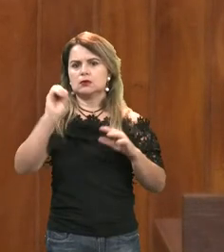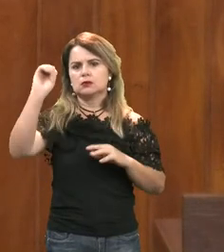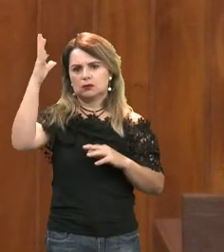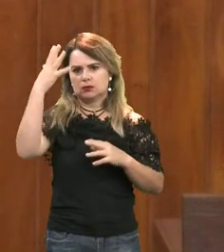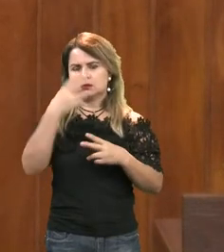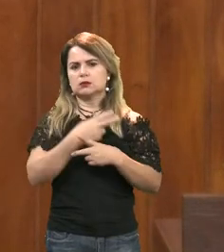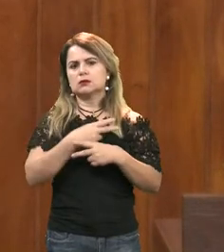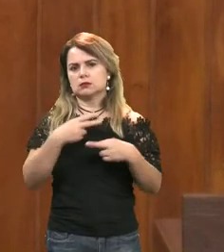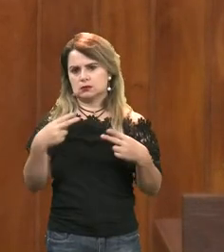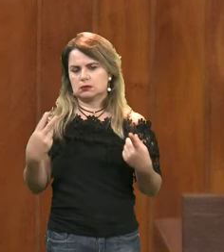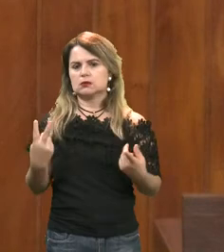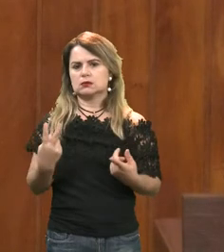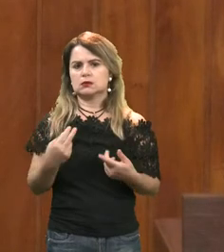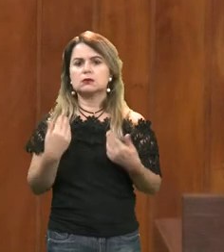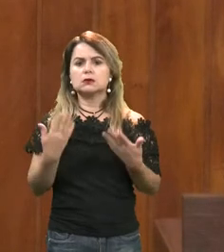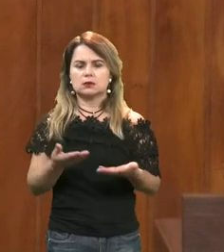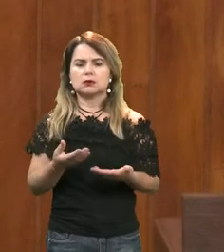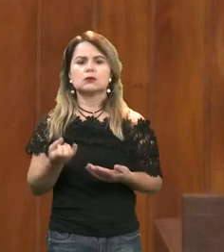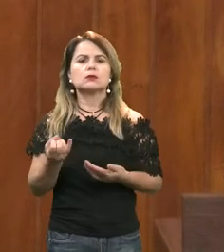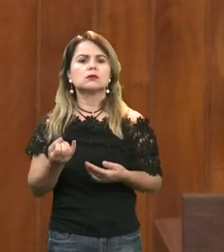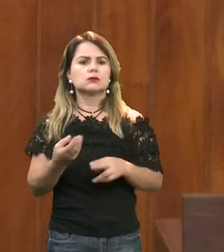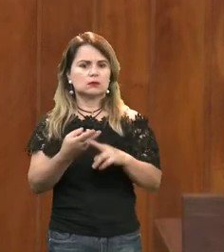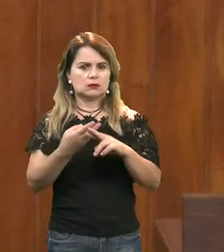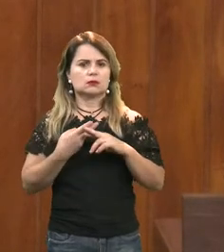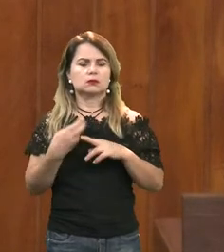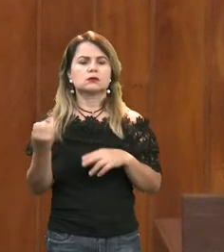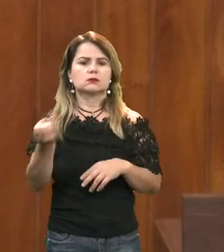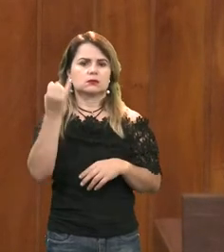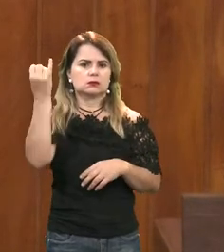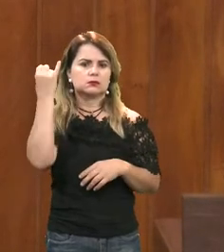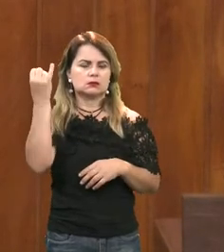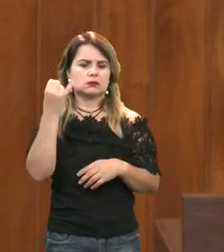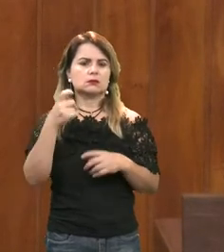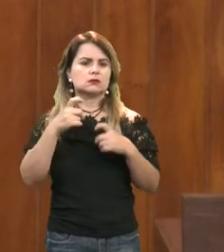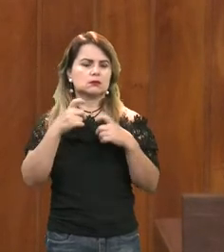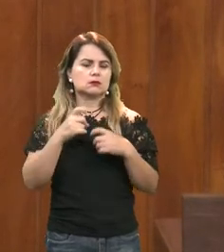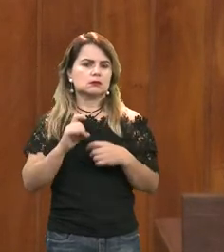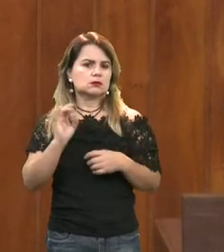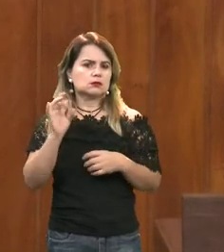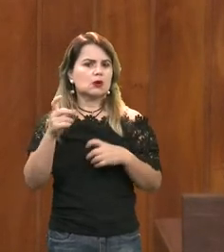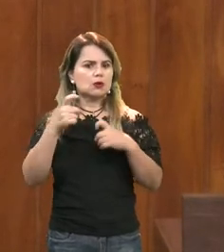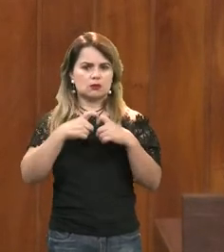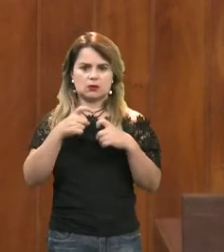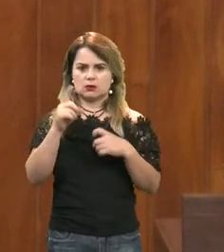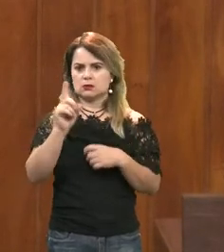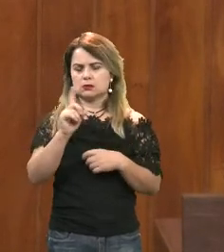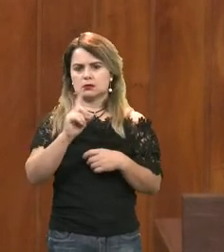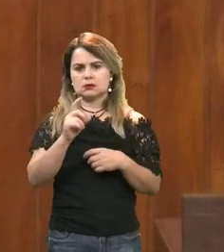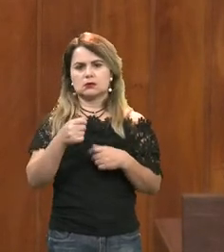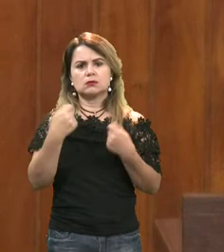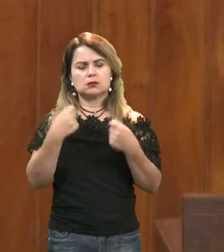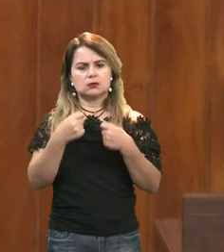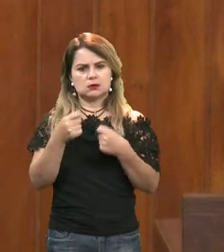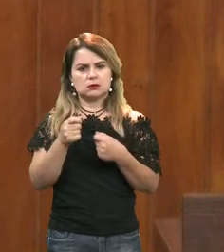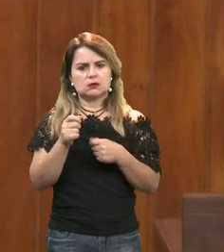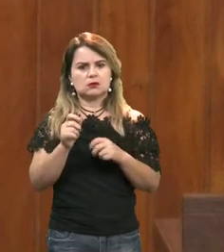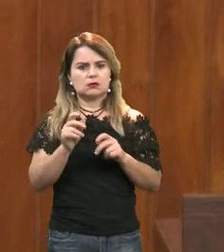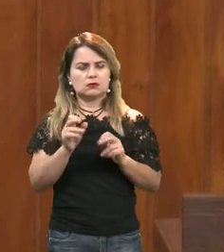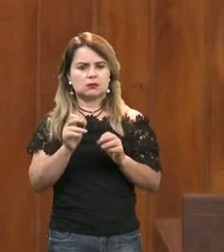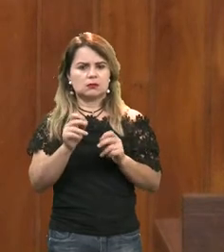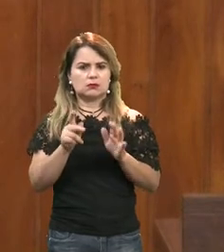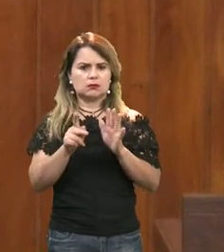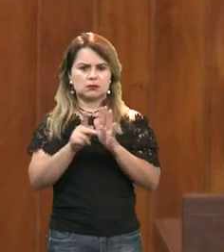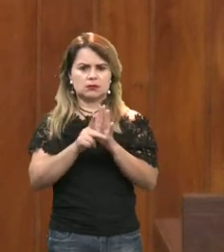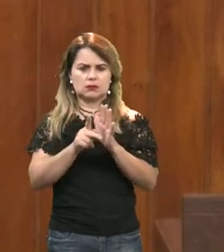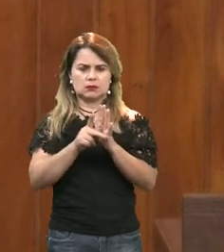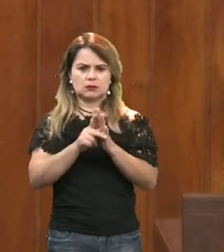por isso que é preciso de um acompanhamento. Só médico, não, eu idealizo que tivesse um produtor canábico junto. Eu tratando a